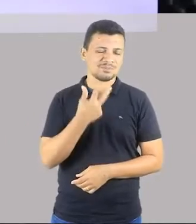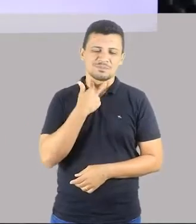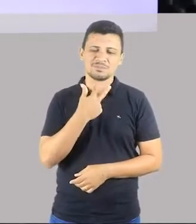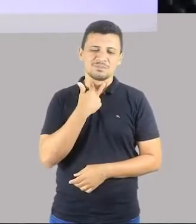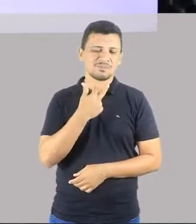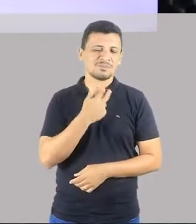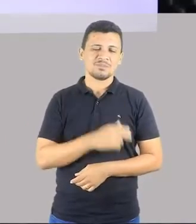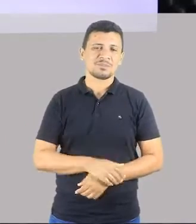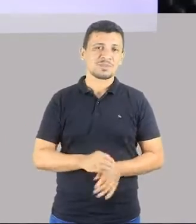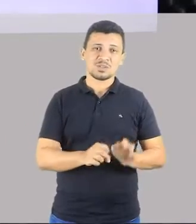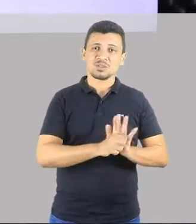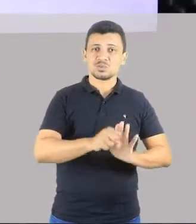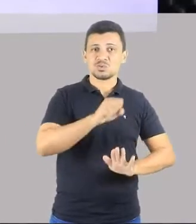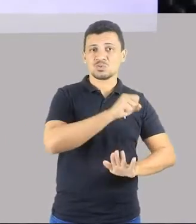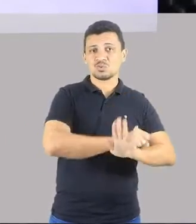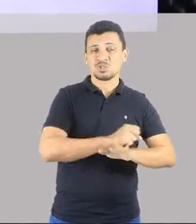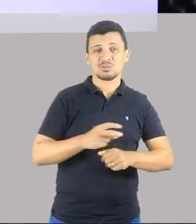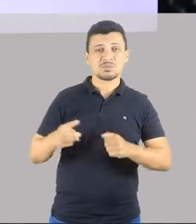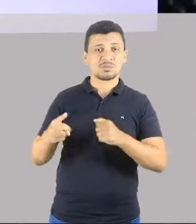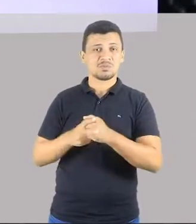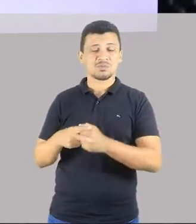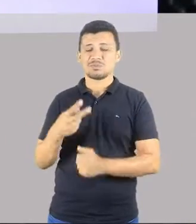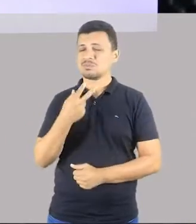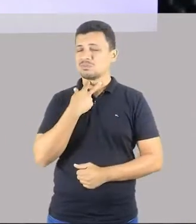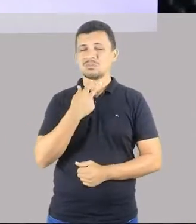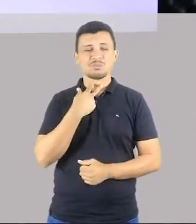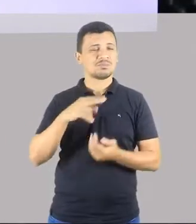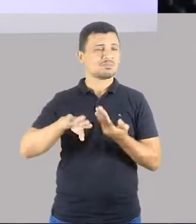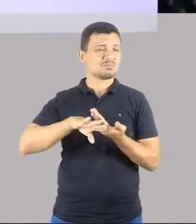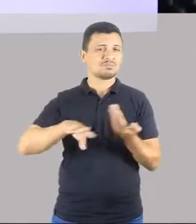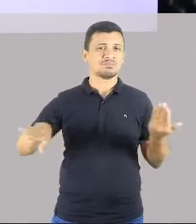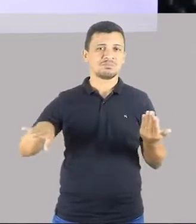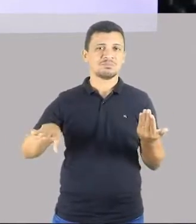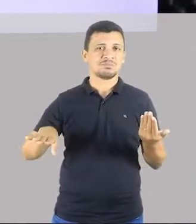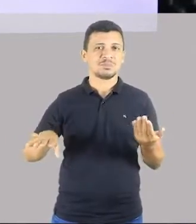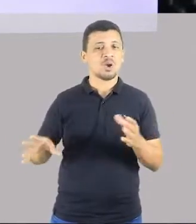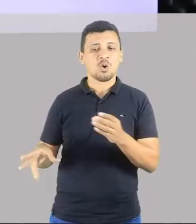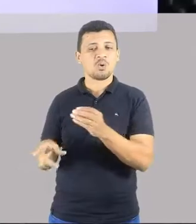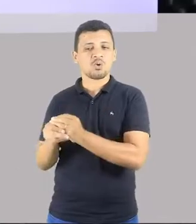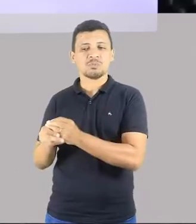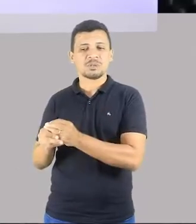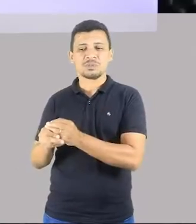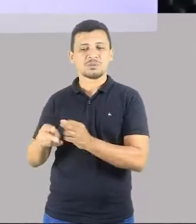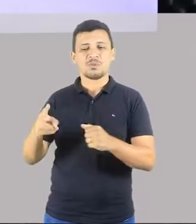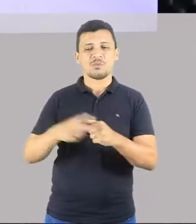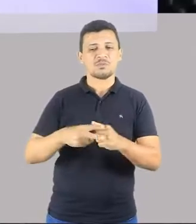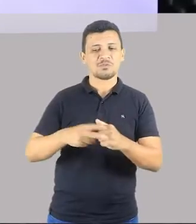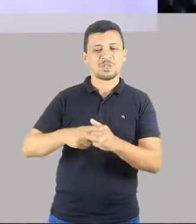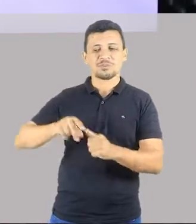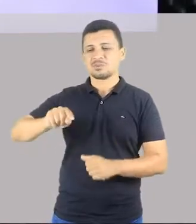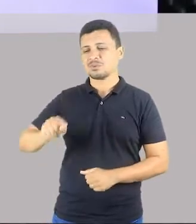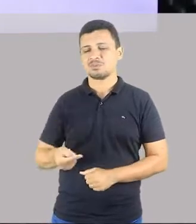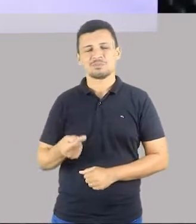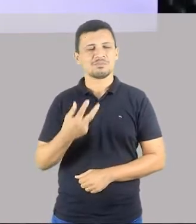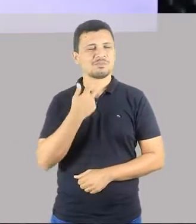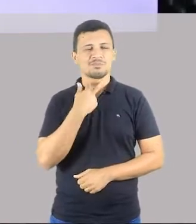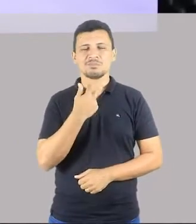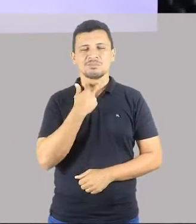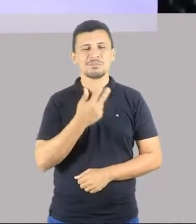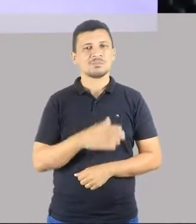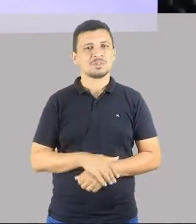não separo o sujeito do predicado, eu não separo o verbo do seu complemento. E quem é o complemento do verbo? O